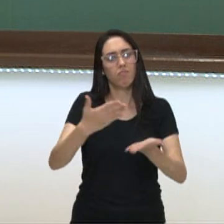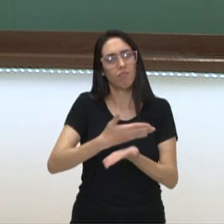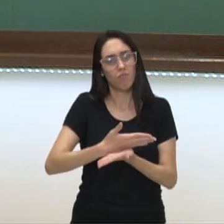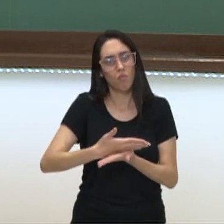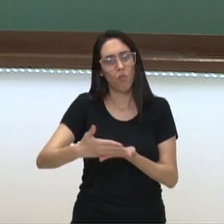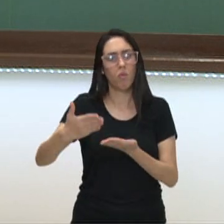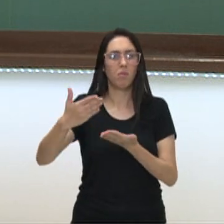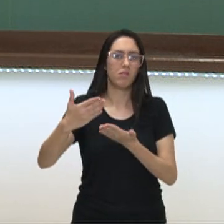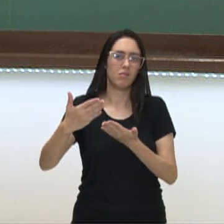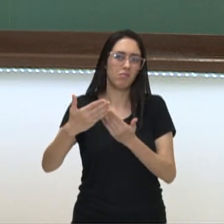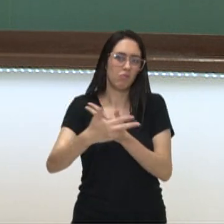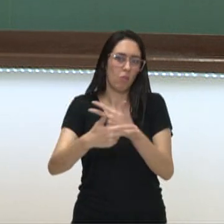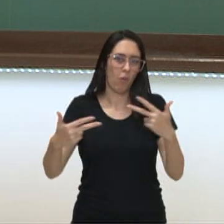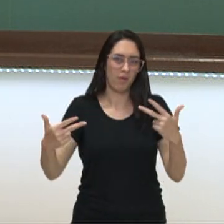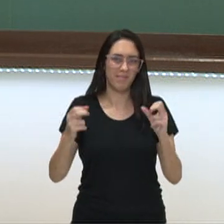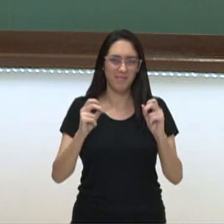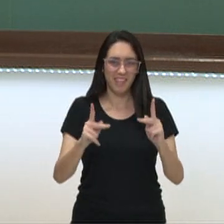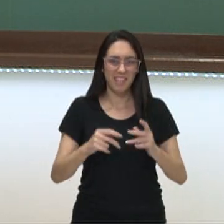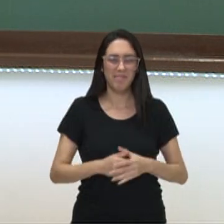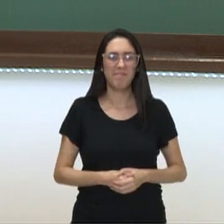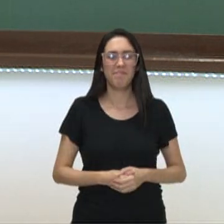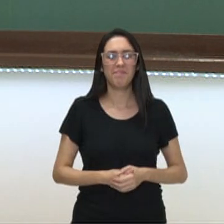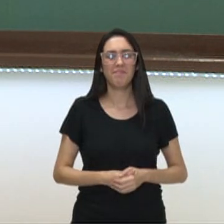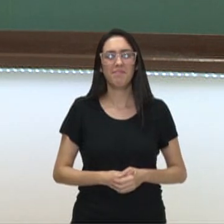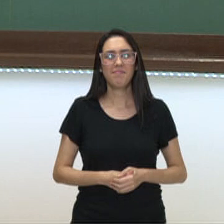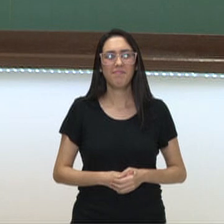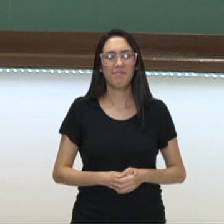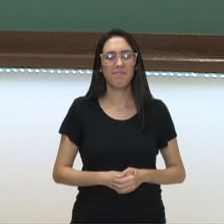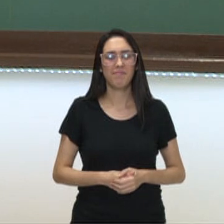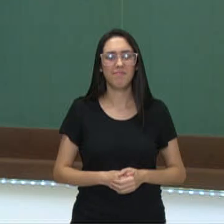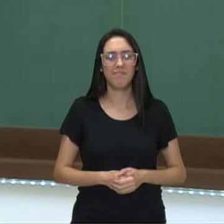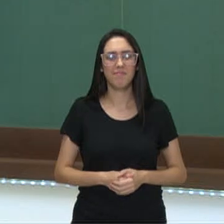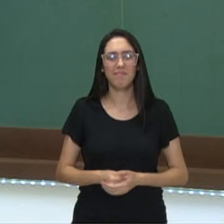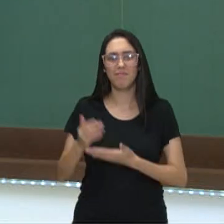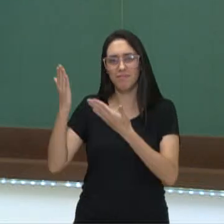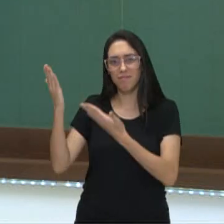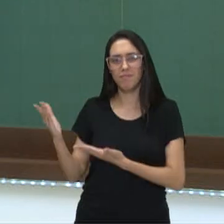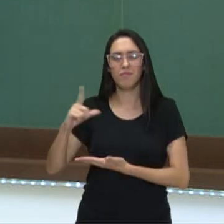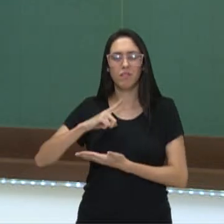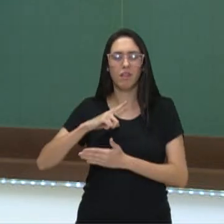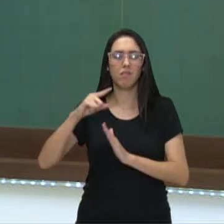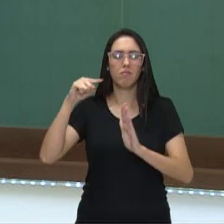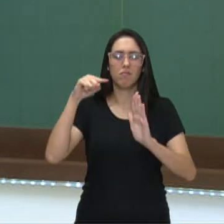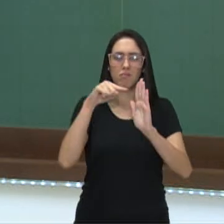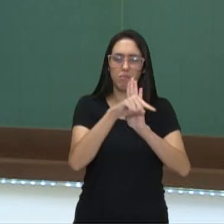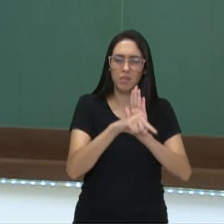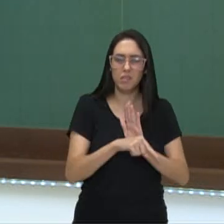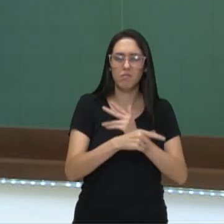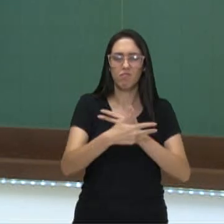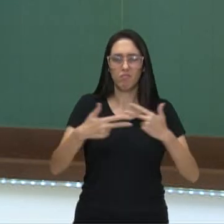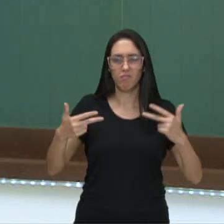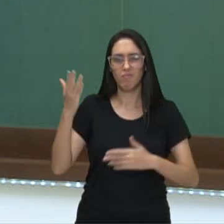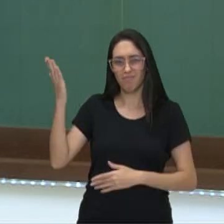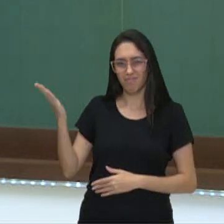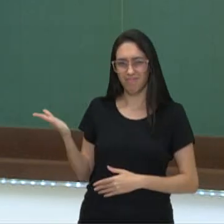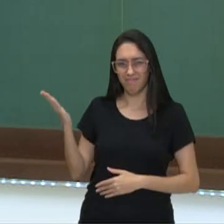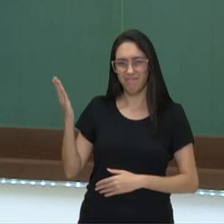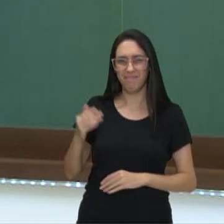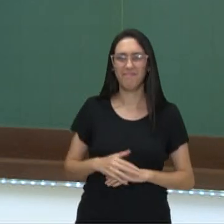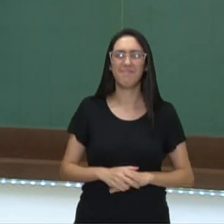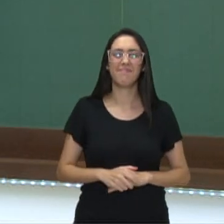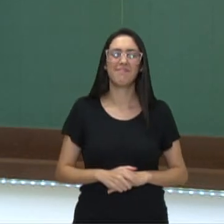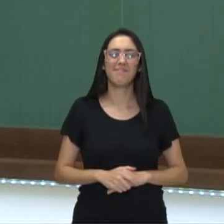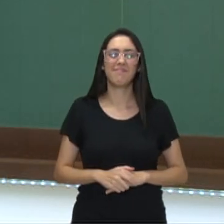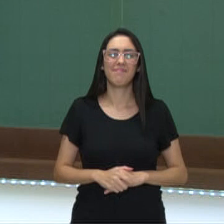iniciar alguma dessas práticas, ok? Aqui a gente tem todas as referências da nossa aula de hoje,